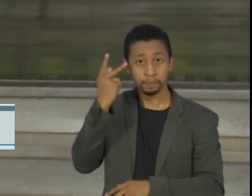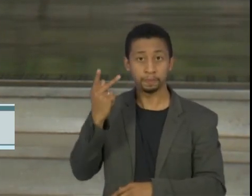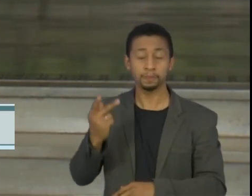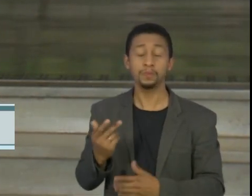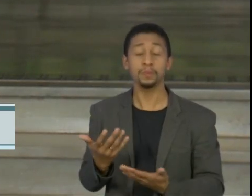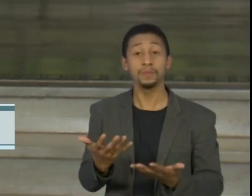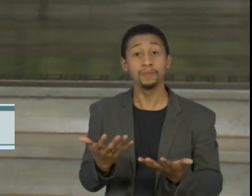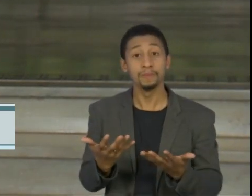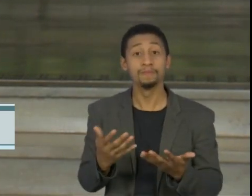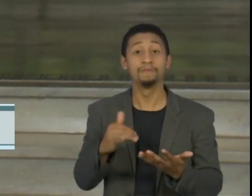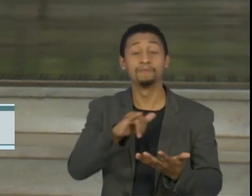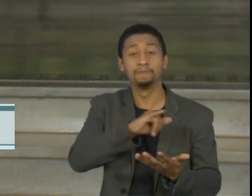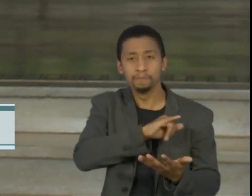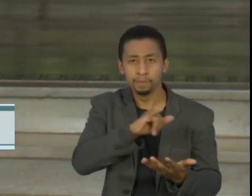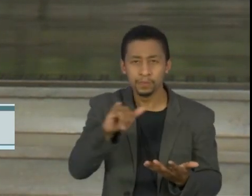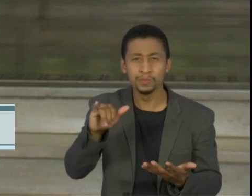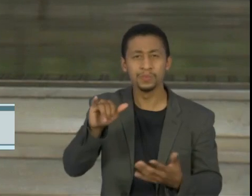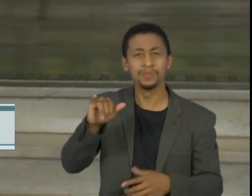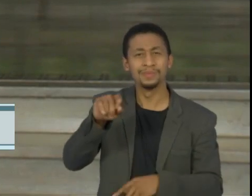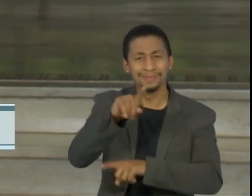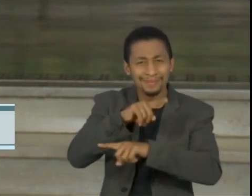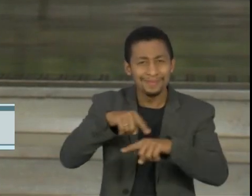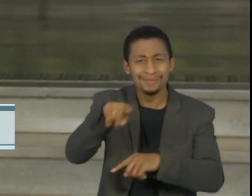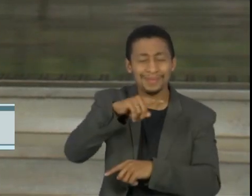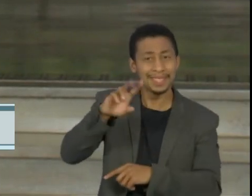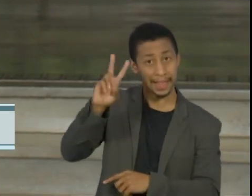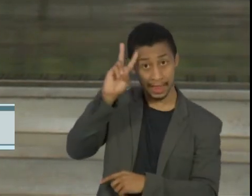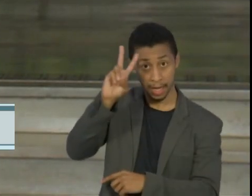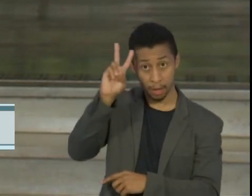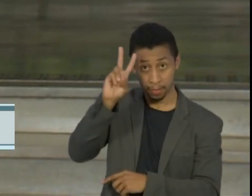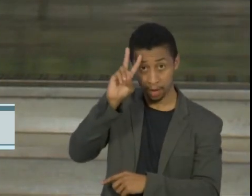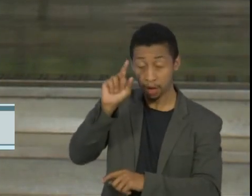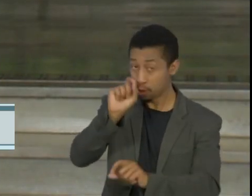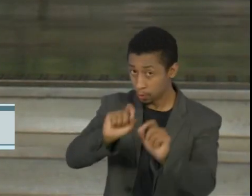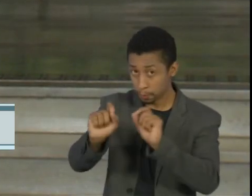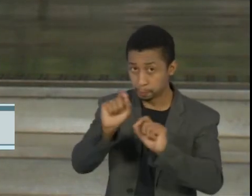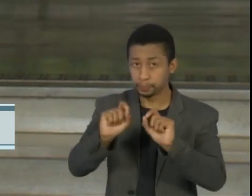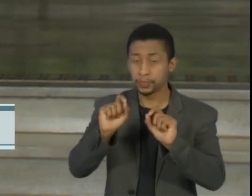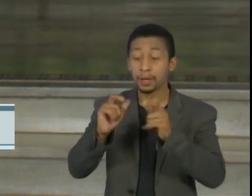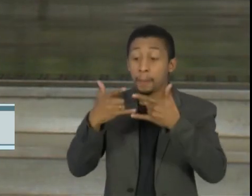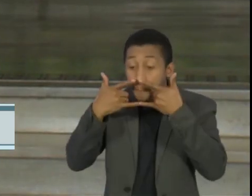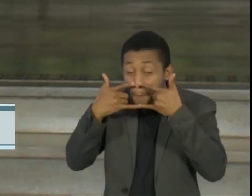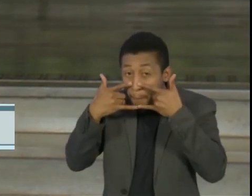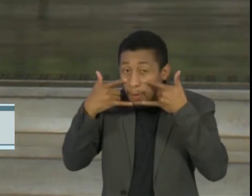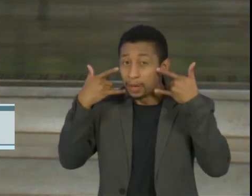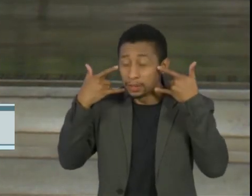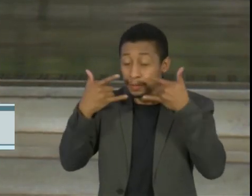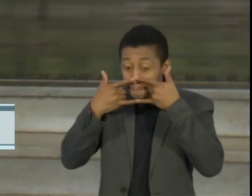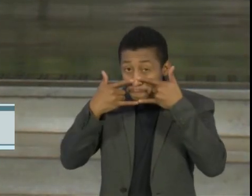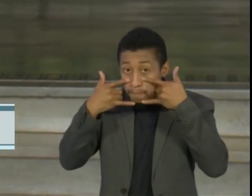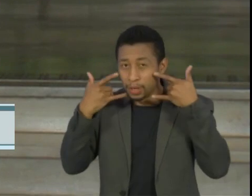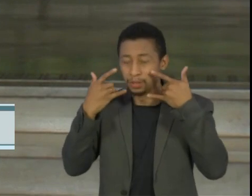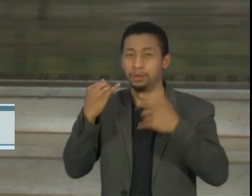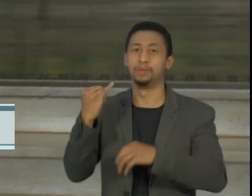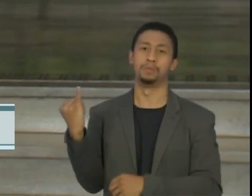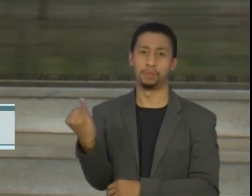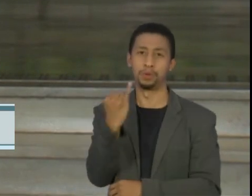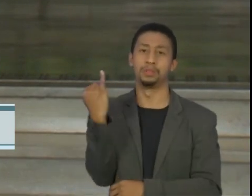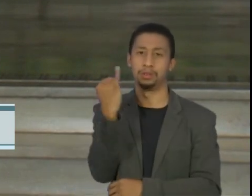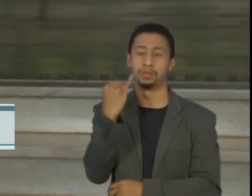Quero também fazer uma lembrança sobre o comportamento de uso de máscara, como estou fazendo aqui, e todos que estão aqui